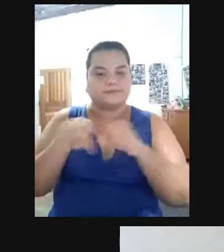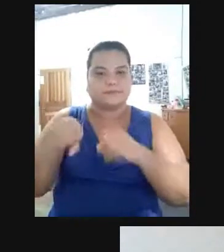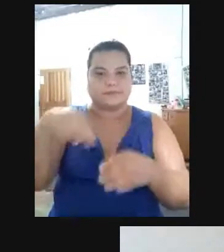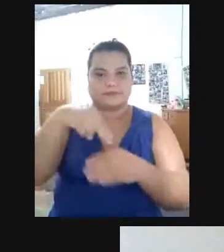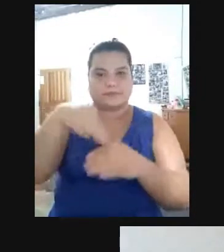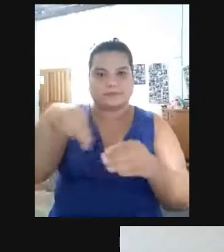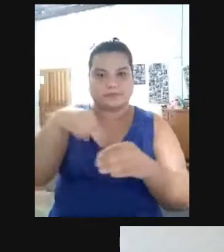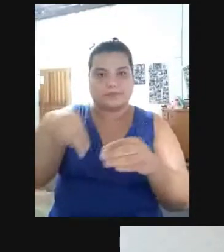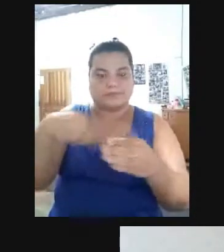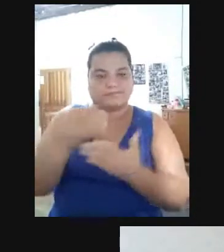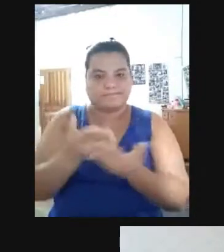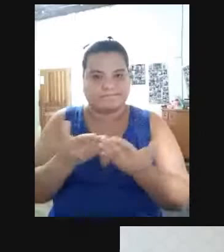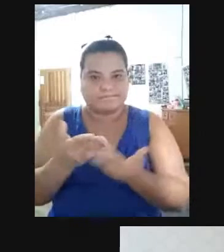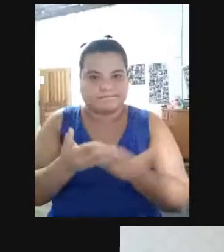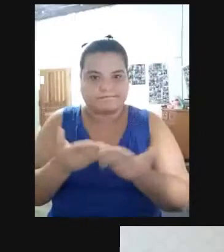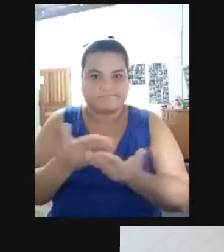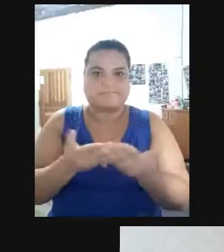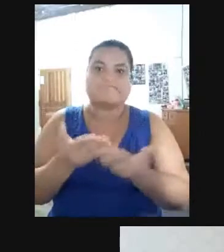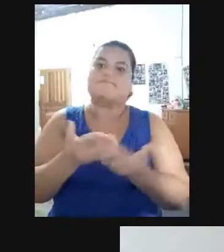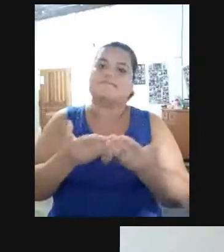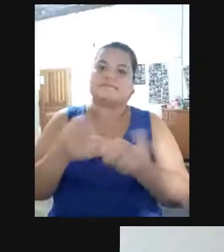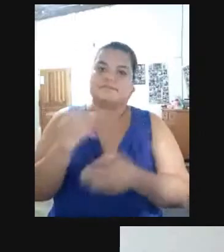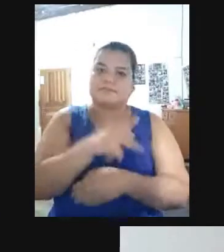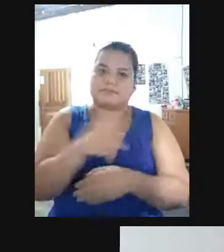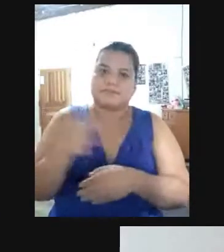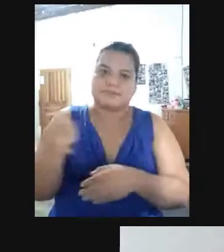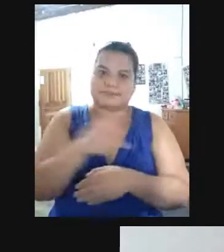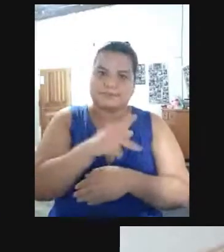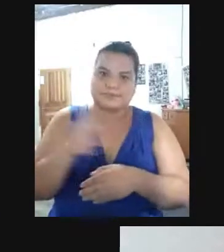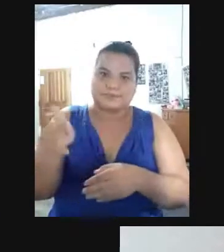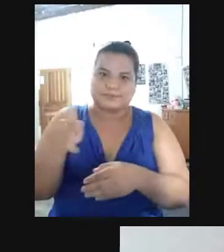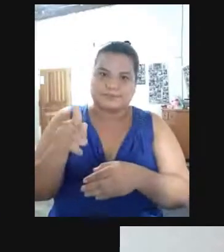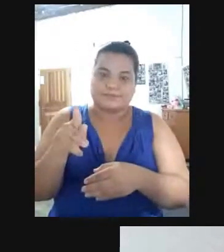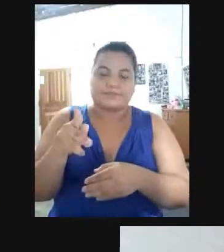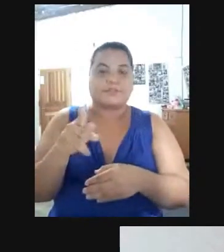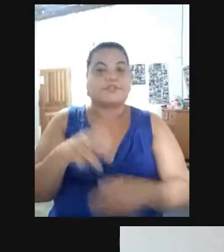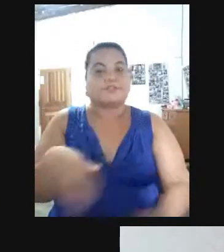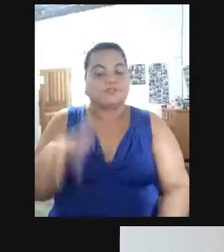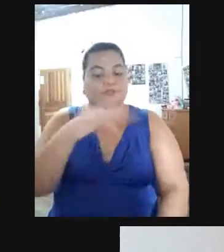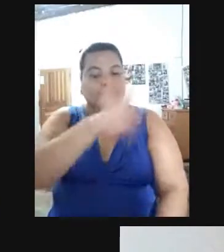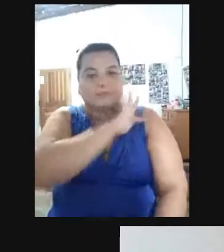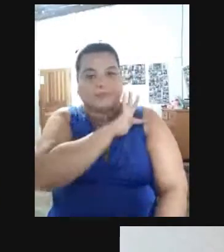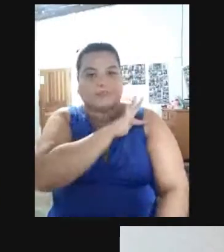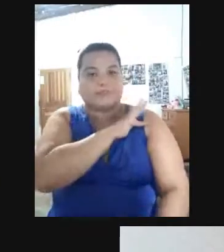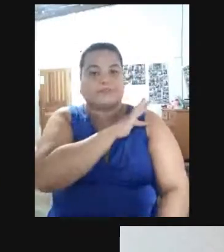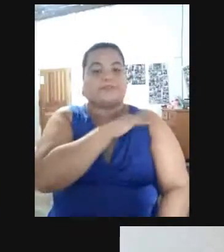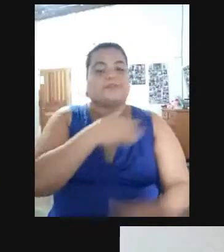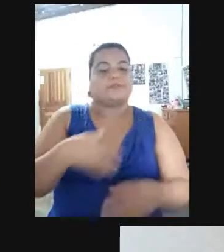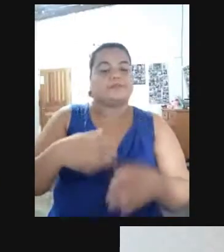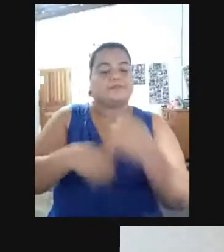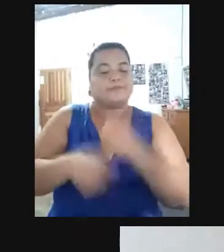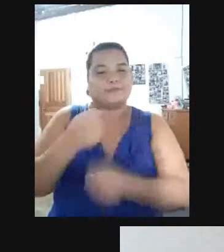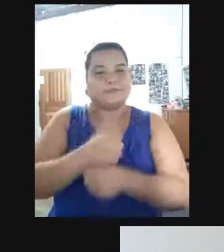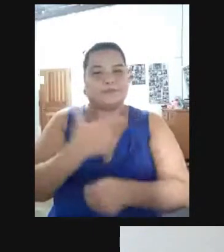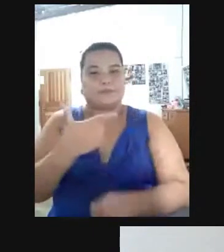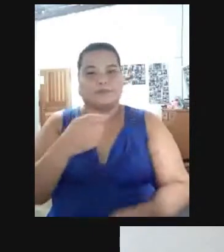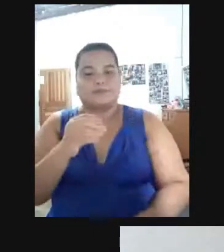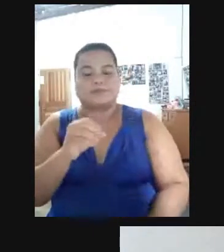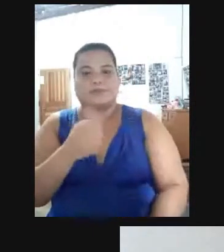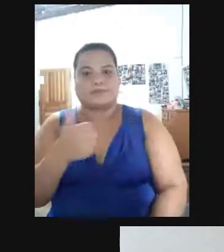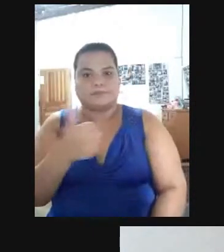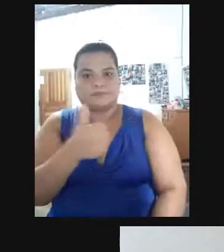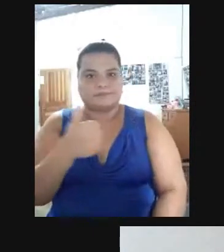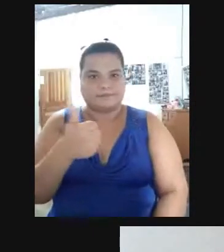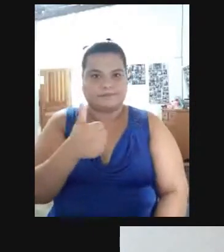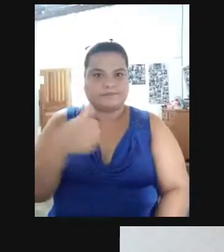clínica. Docente de instituições de nível superior desde 2011, tem formação complementar em ABA,